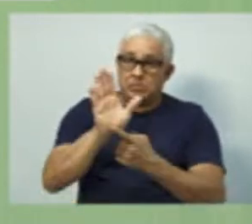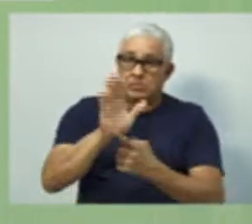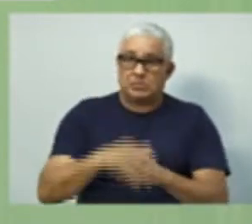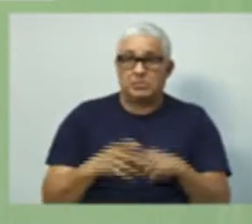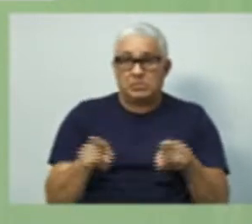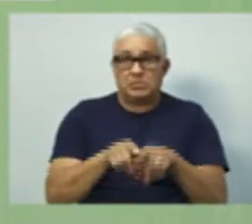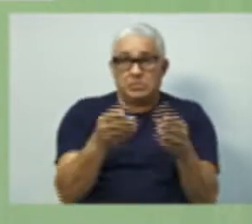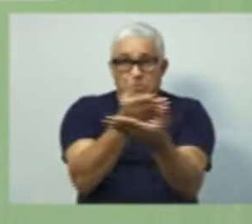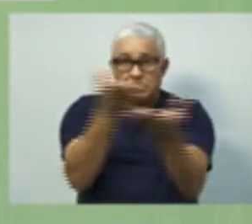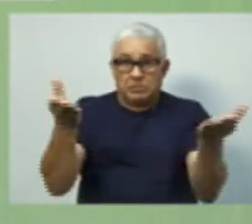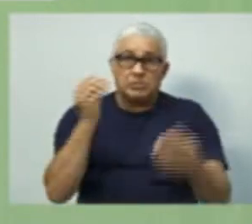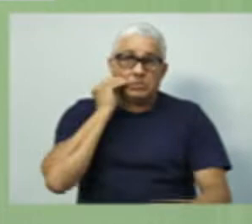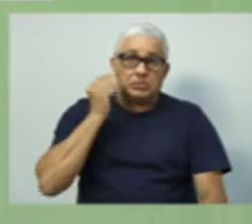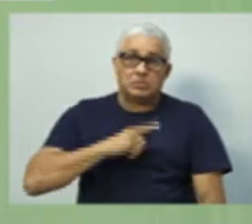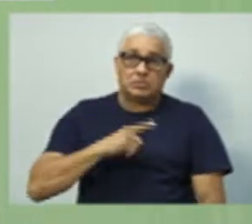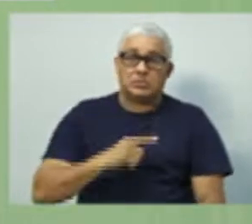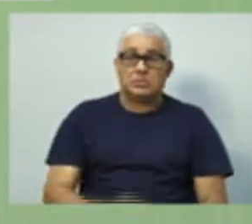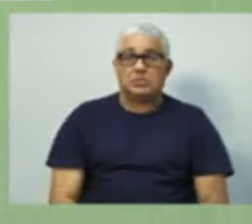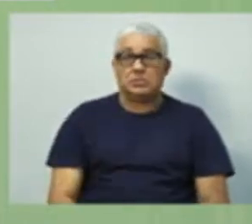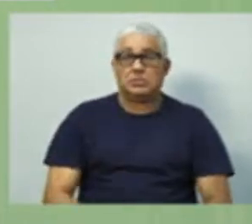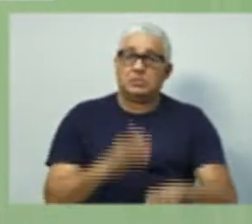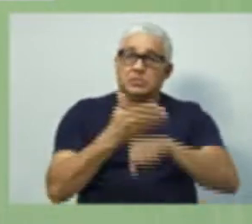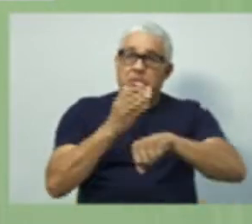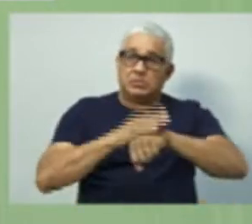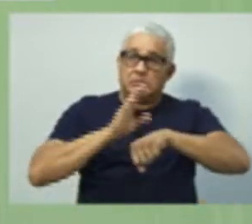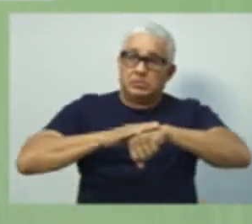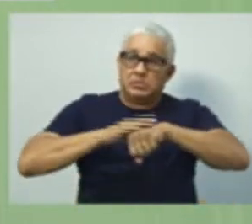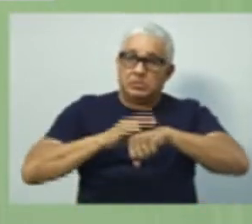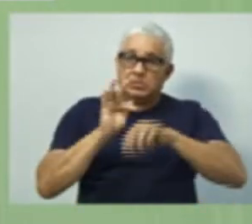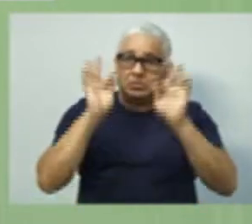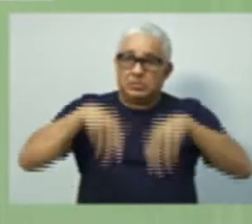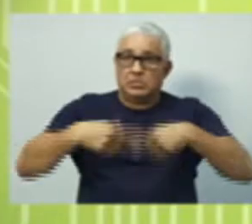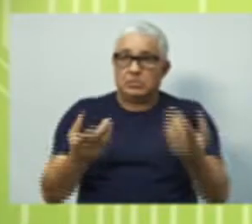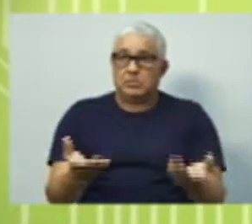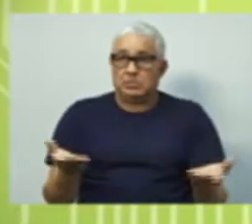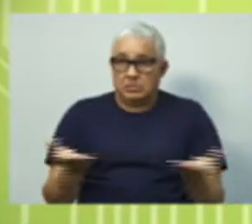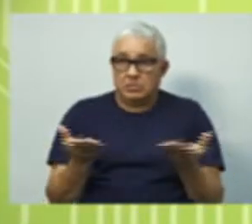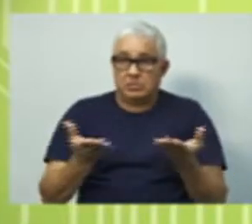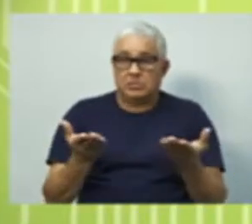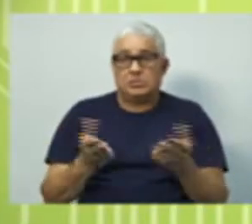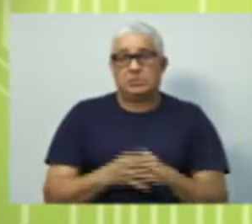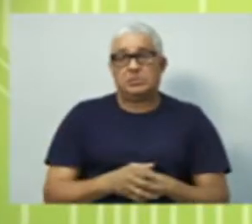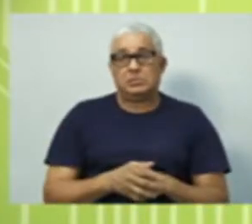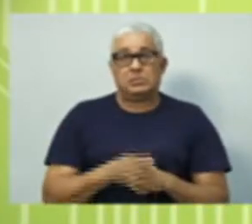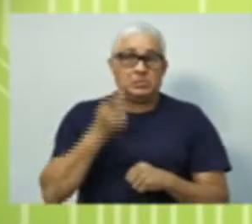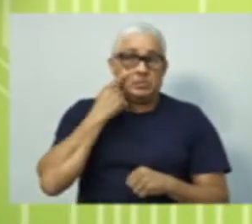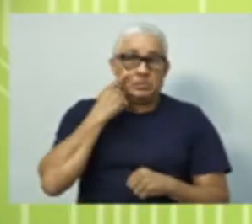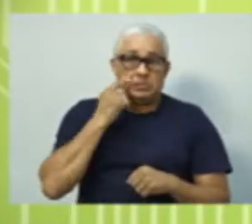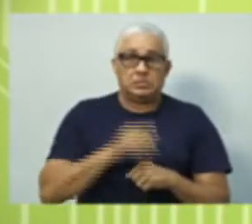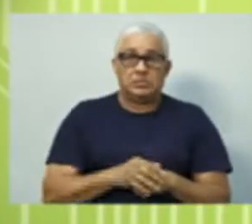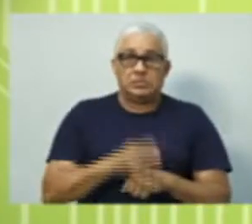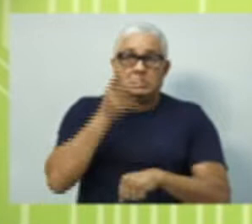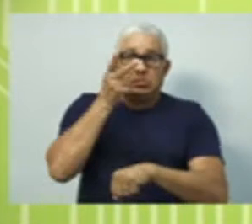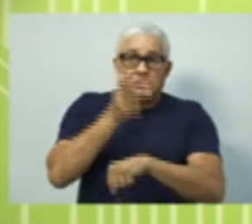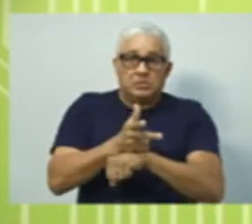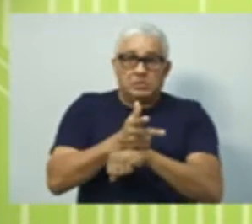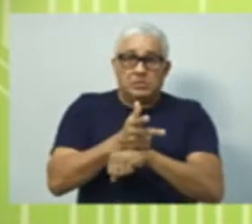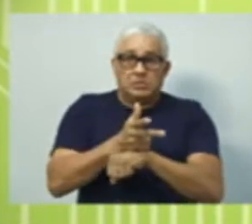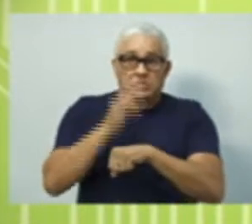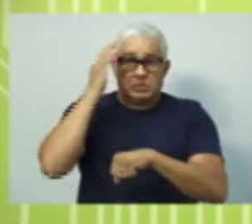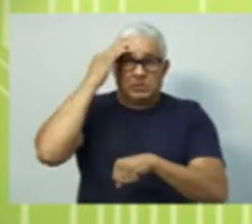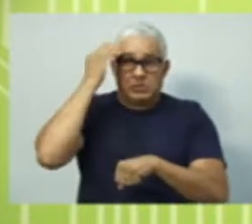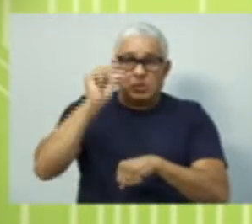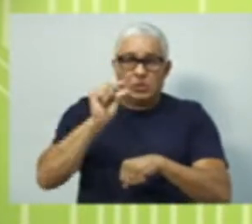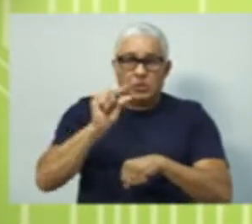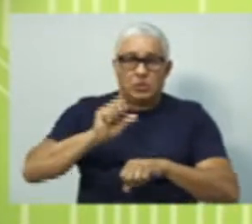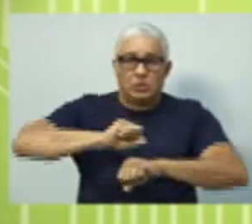e vocês vão ter a oportunidade também de exercitar no final. Então, agora vamos ver a externa para a gente entender um pouco